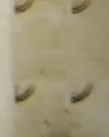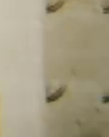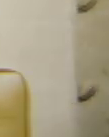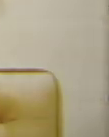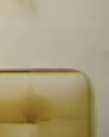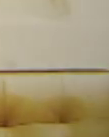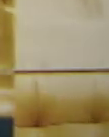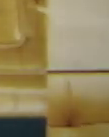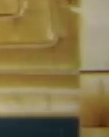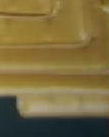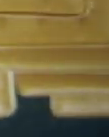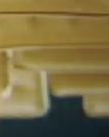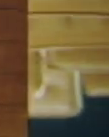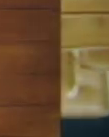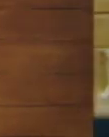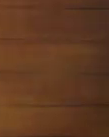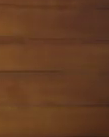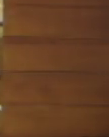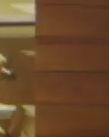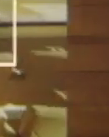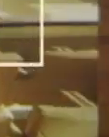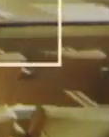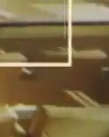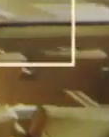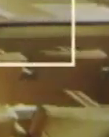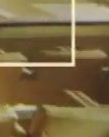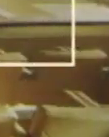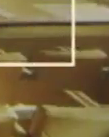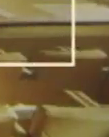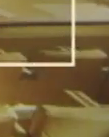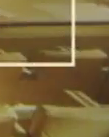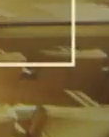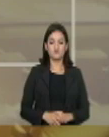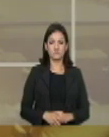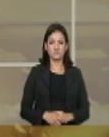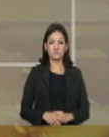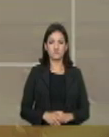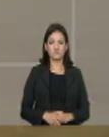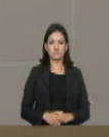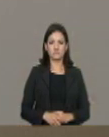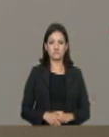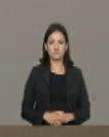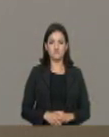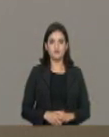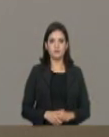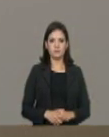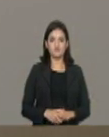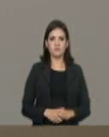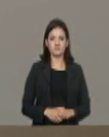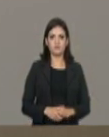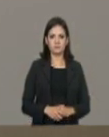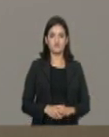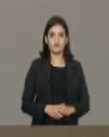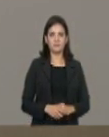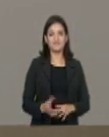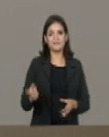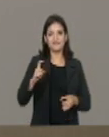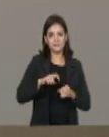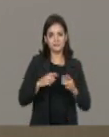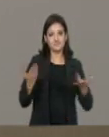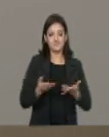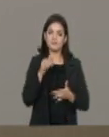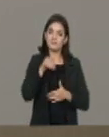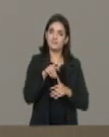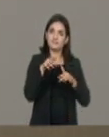porta do STF, a imagem duplicada descortina-se para as laterais, imagem interna do plenário vazio. Direto do plenário. Estamos de volta